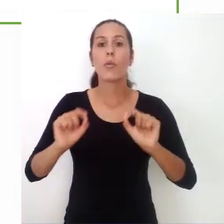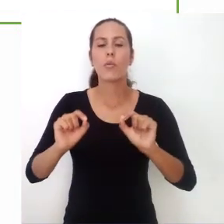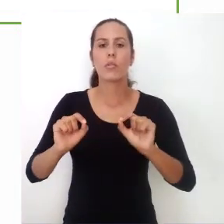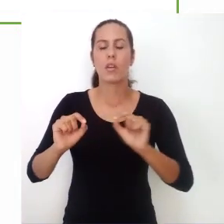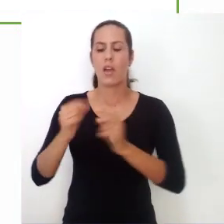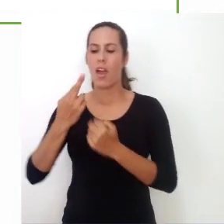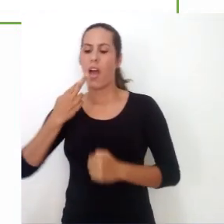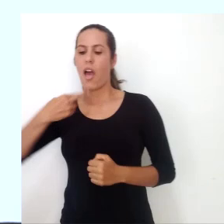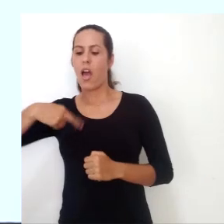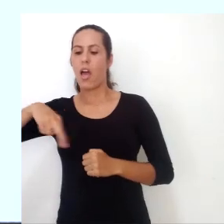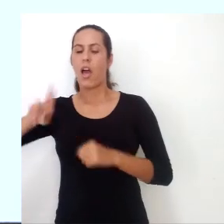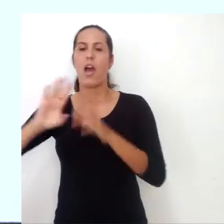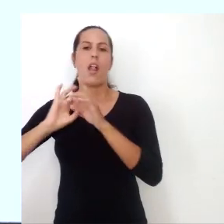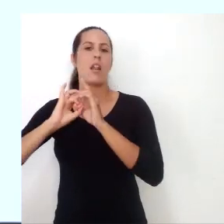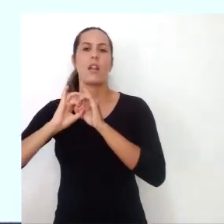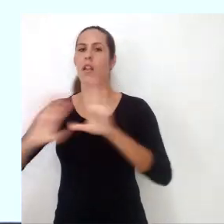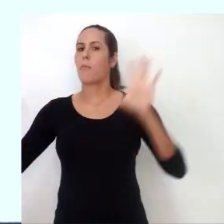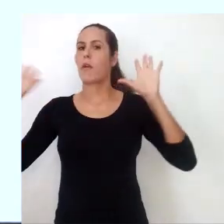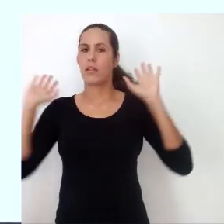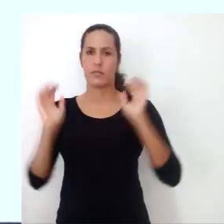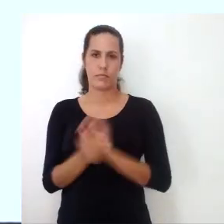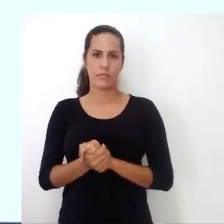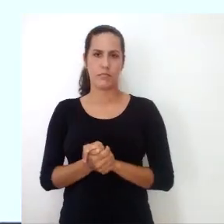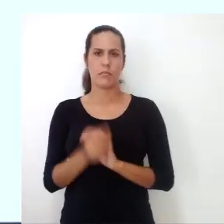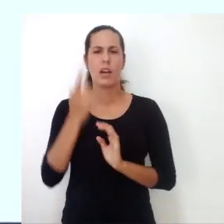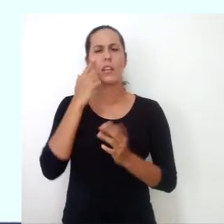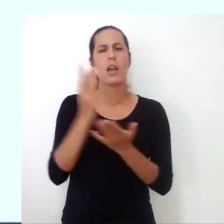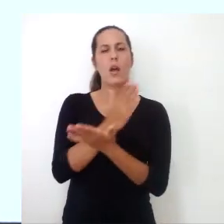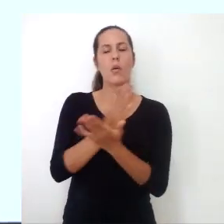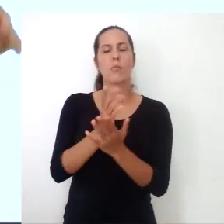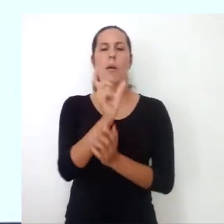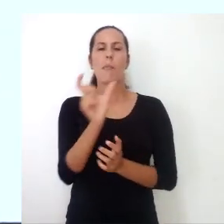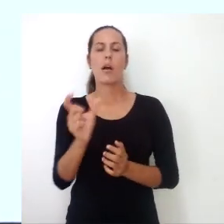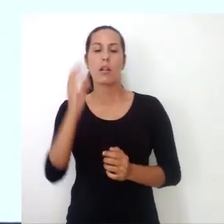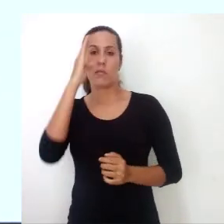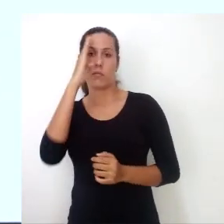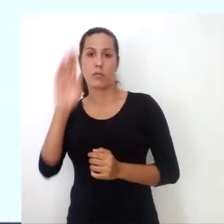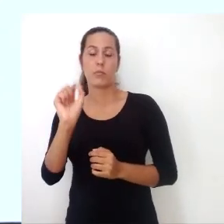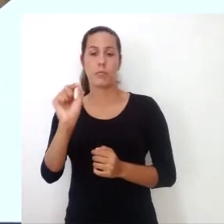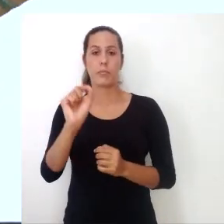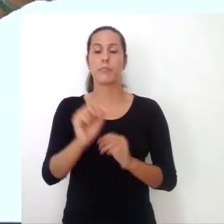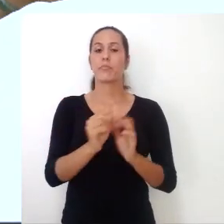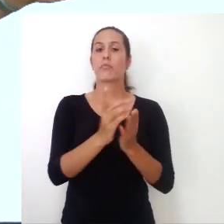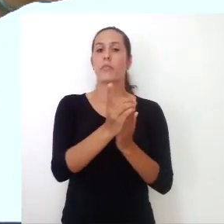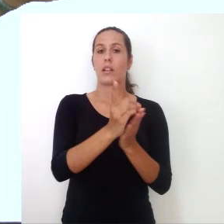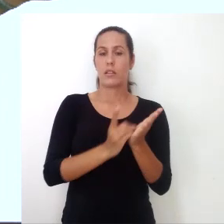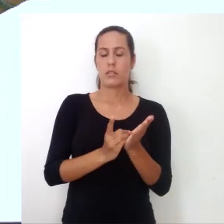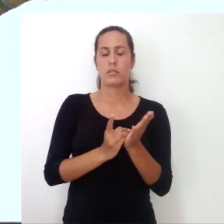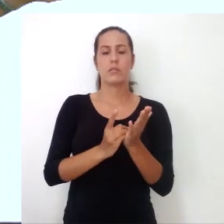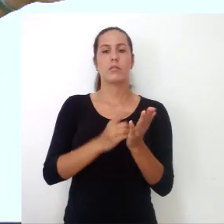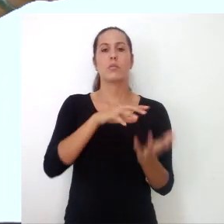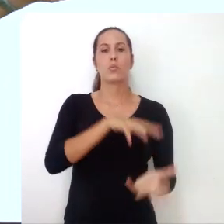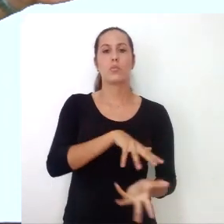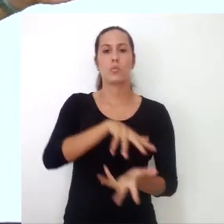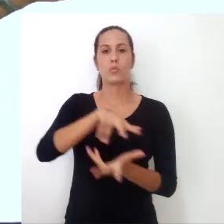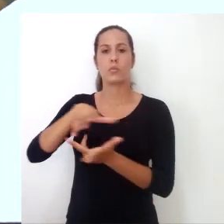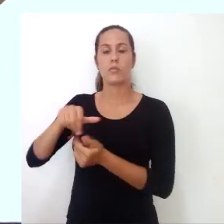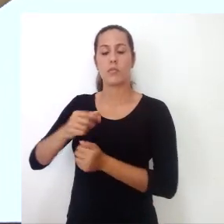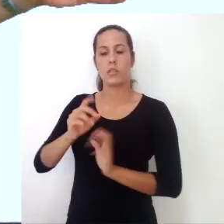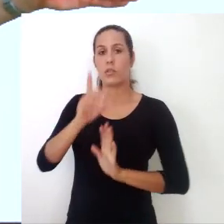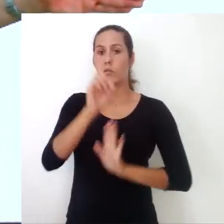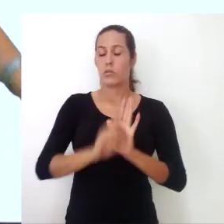religiosa. Então nós temos aqui palavras-chave. Quais são elas? A questão da Declaração Universal dos Direitos do